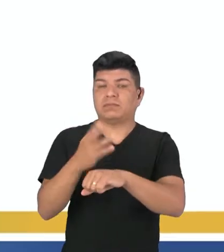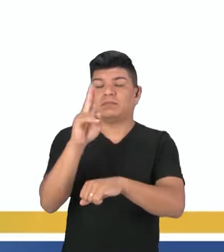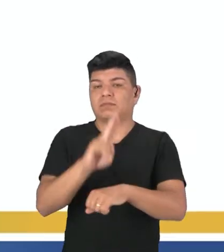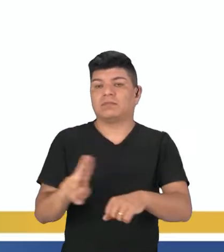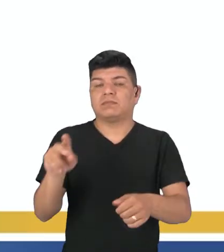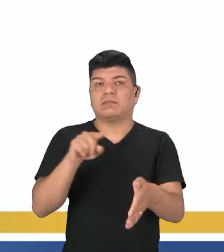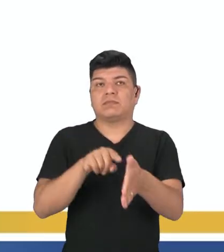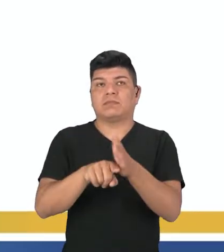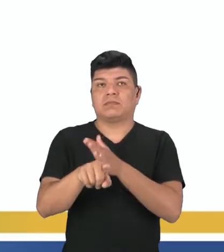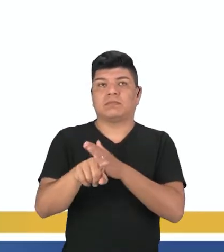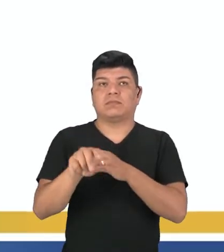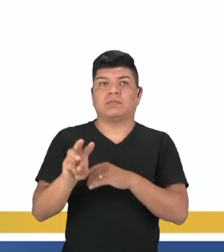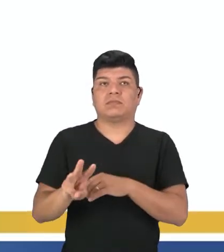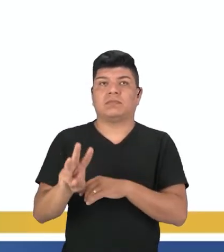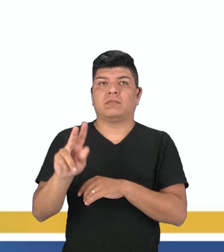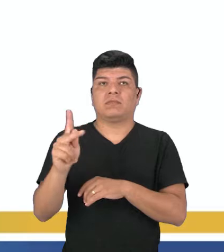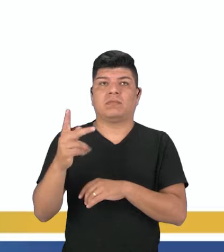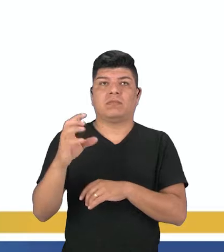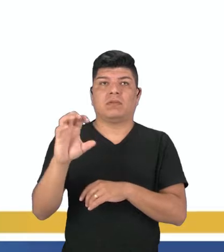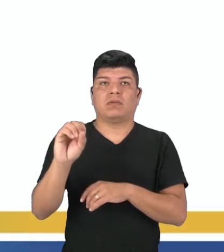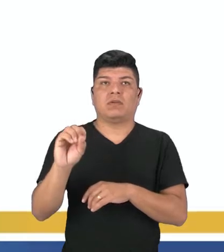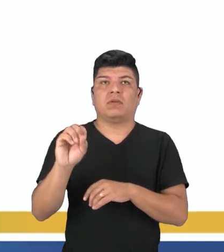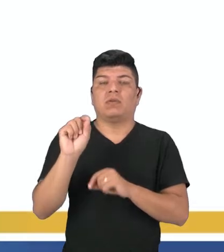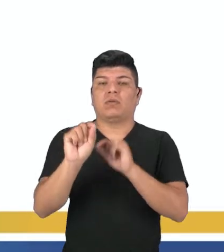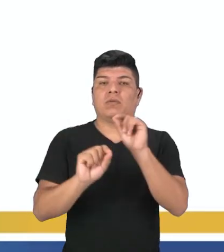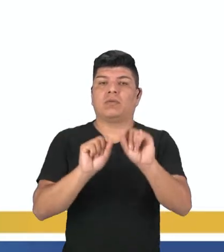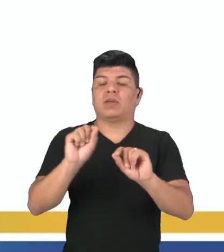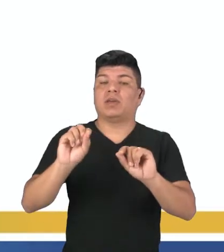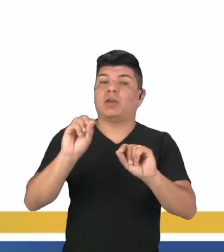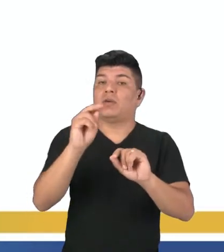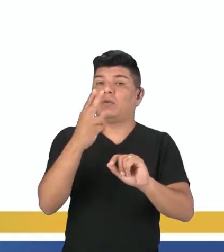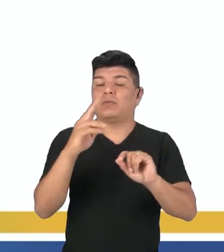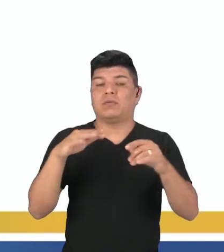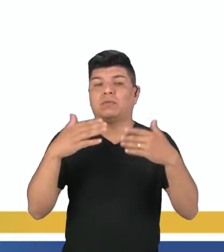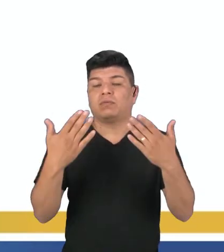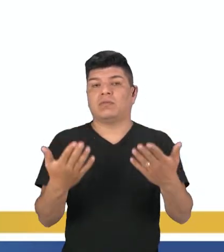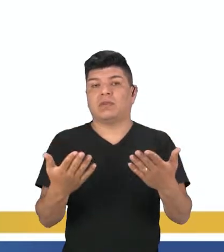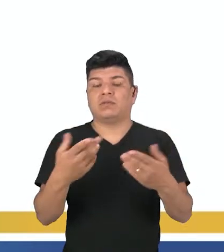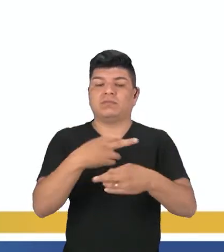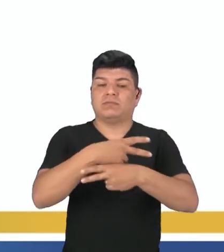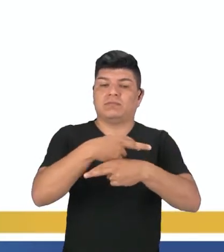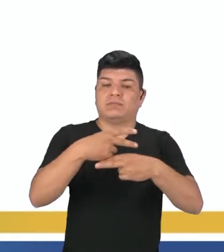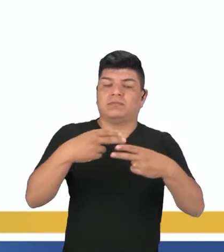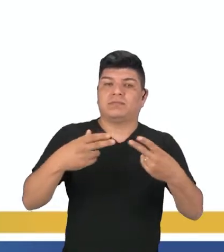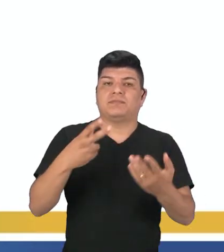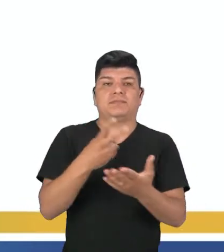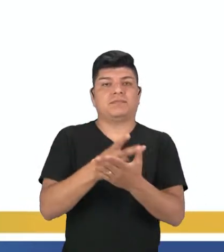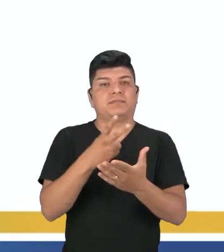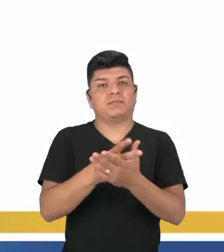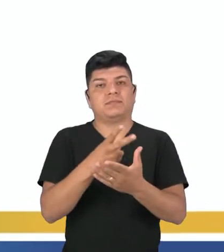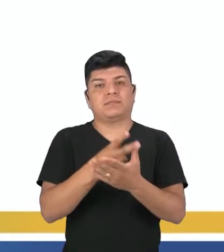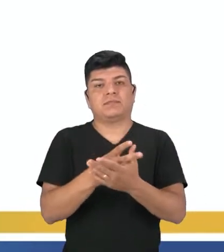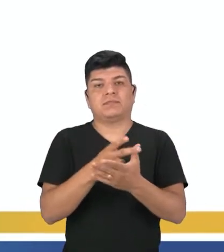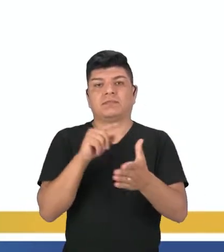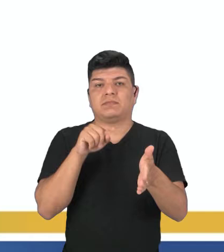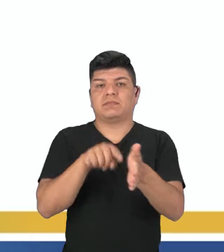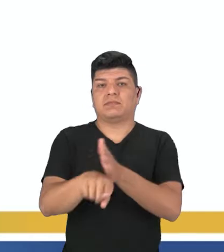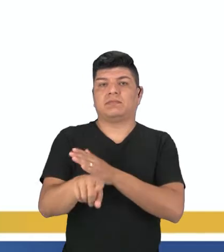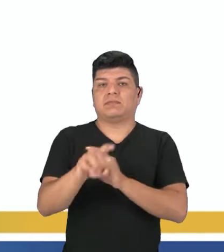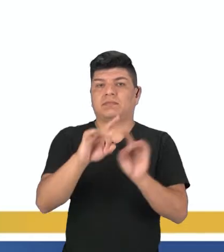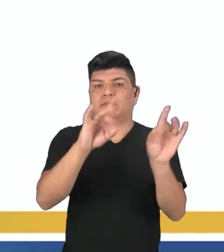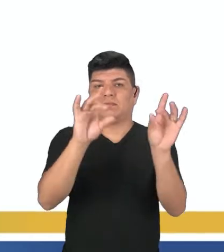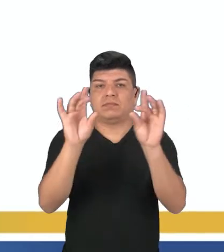perguntas e o what significa o que ou qual e a gente usa para falar sobre coisas. Então sempre que você quiser fazer uma